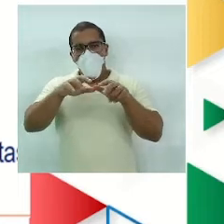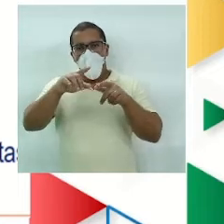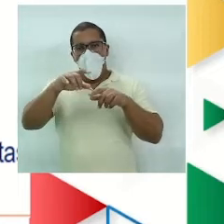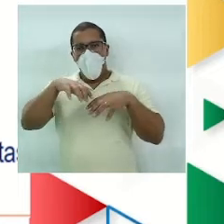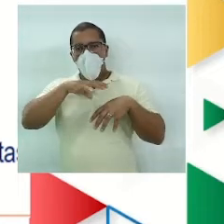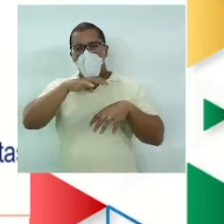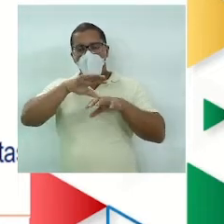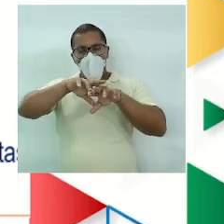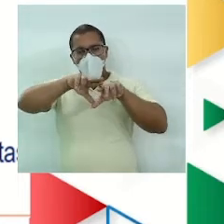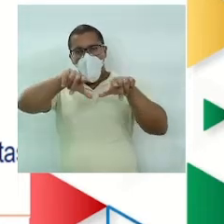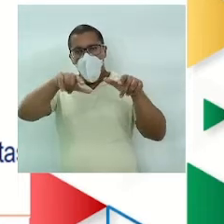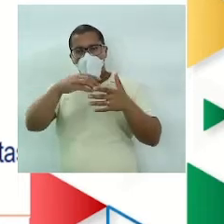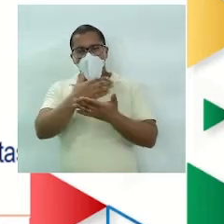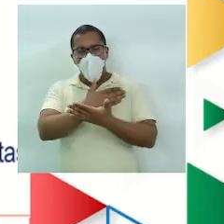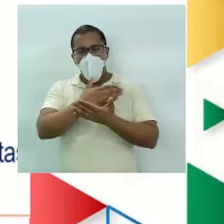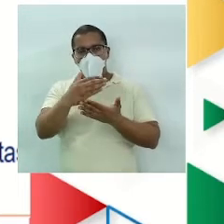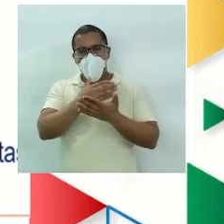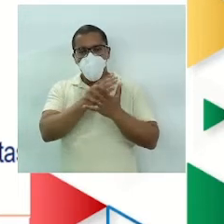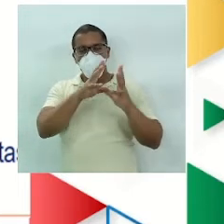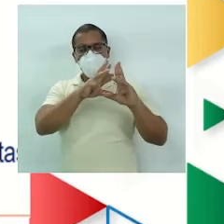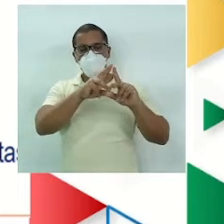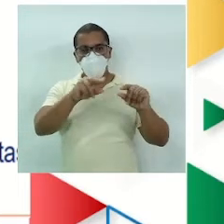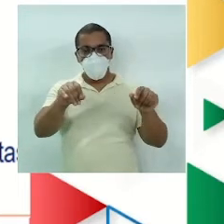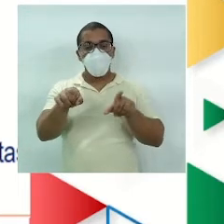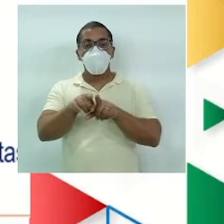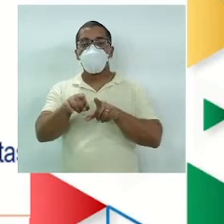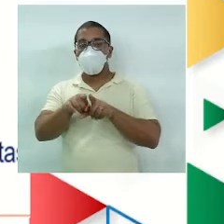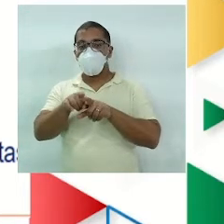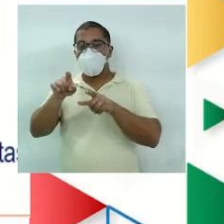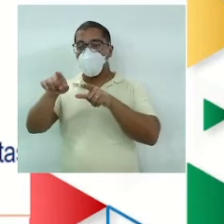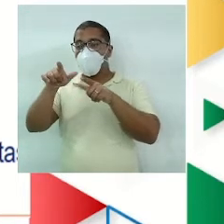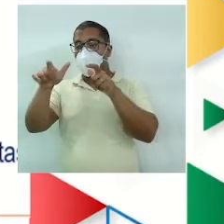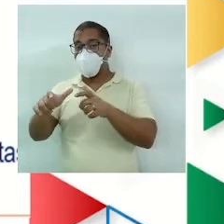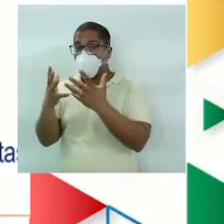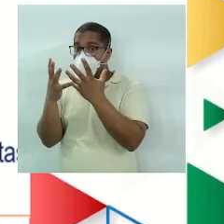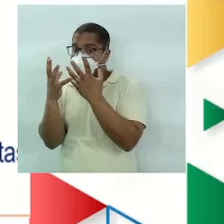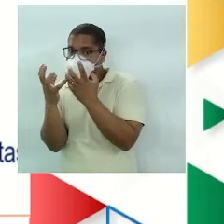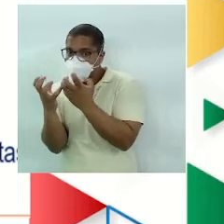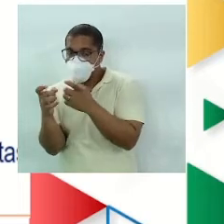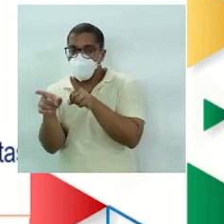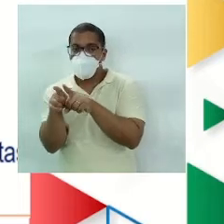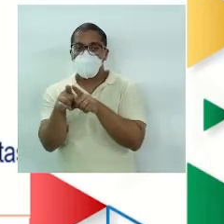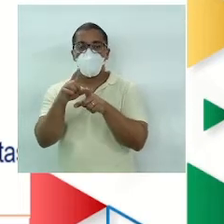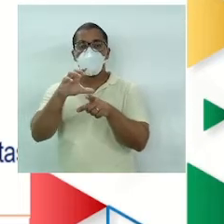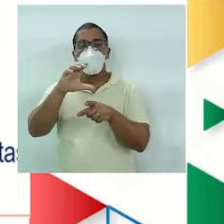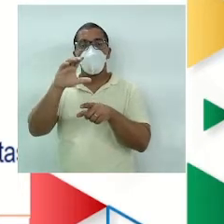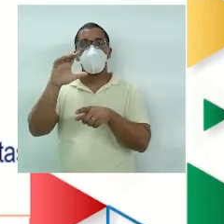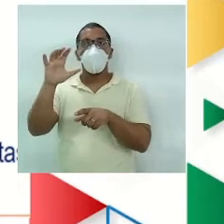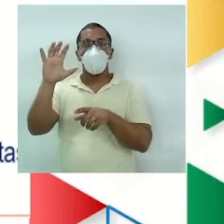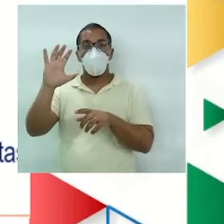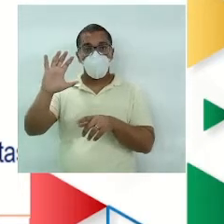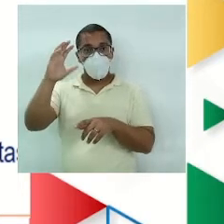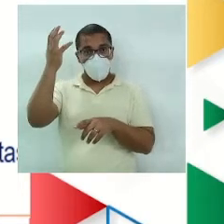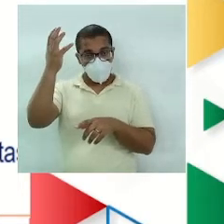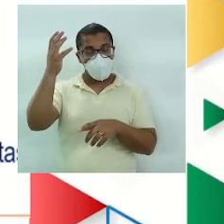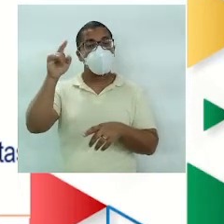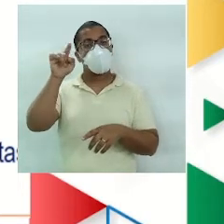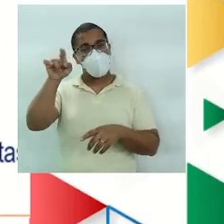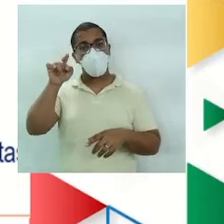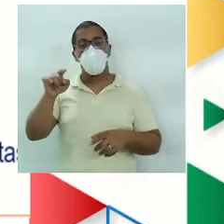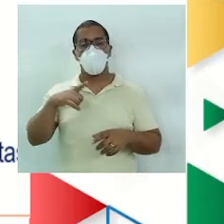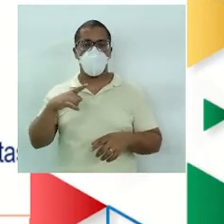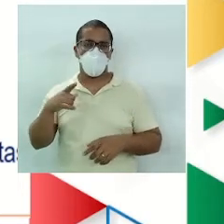áreas naturais, episódios mais frequentes de secas e mudanças climáticas podem ainda afetar a produção de